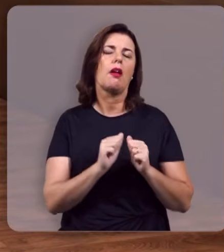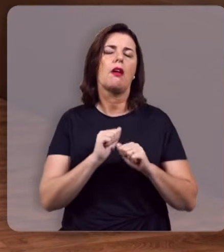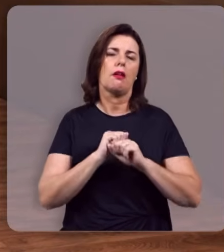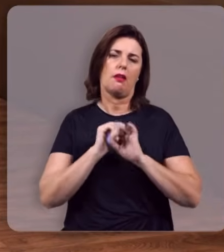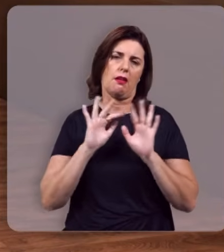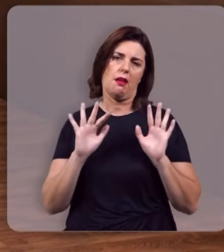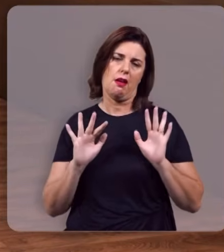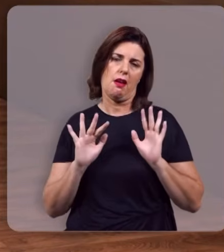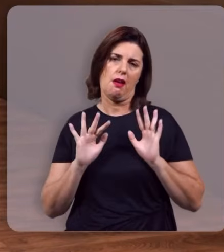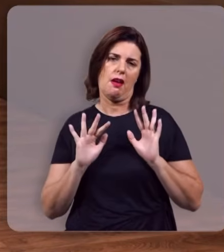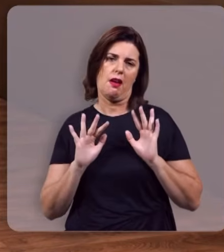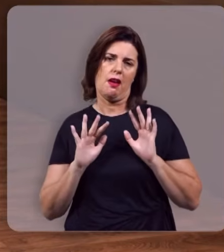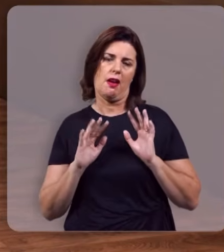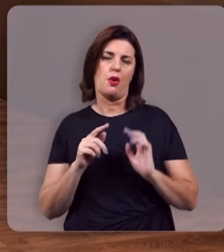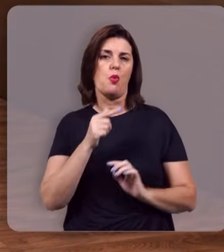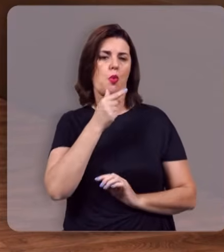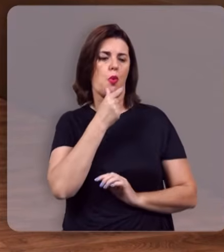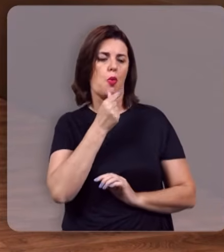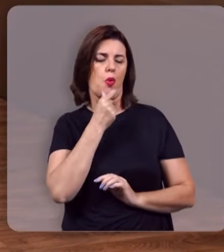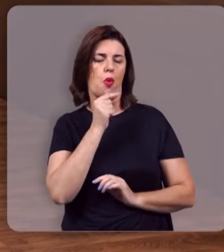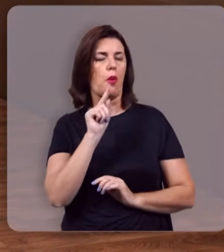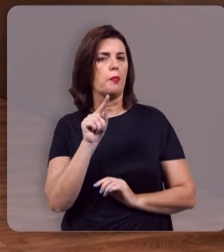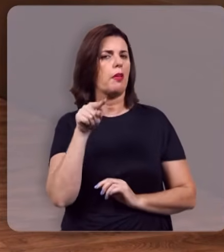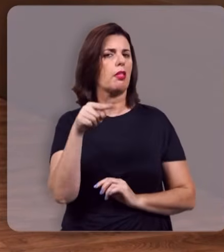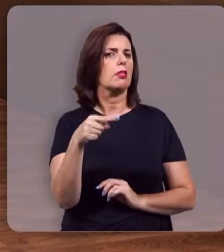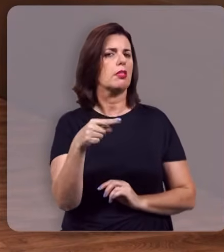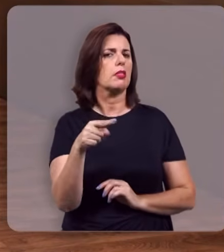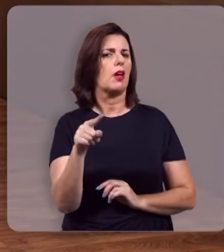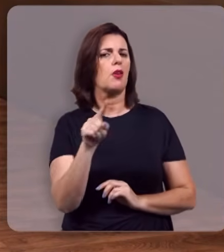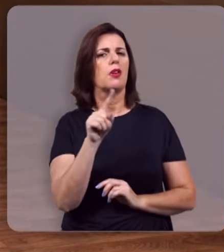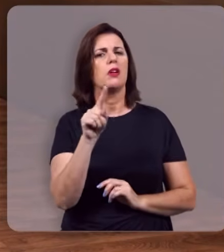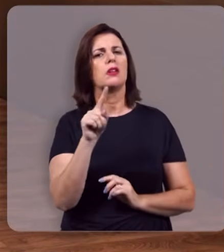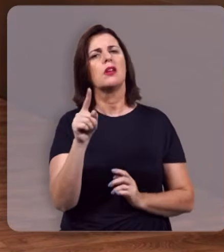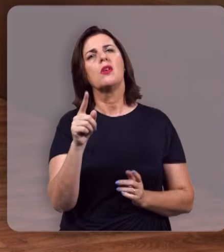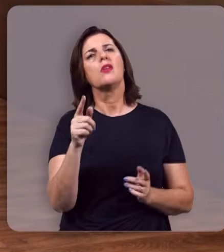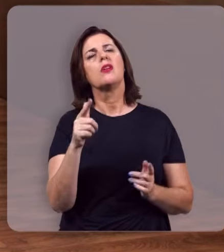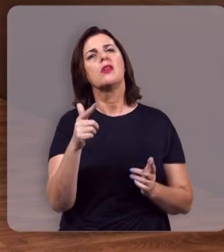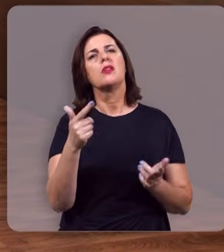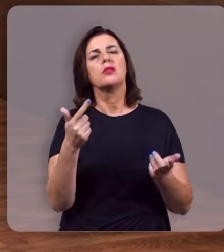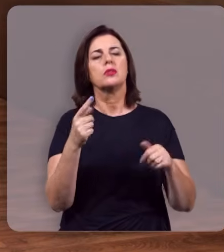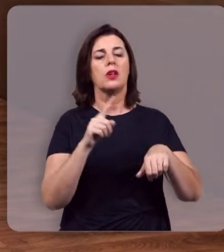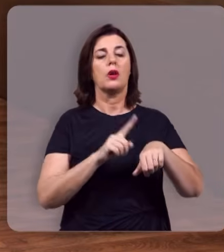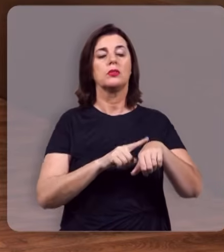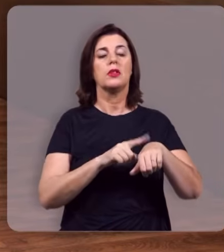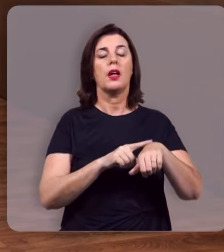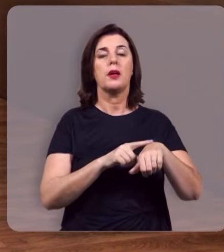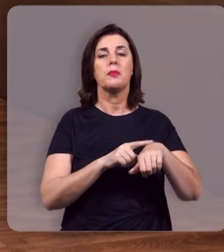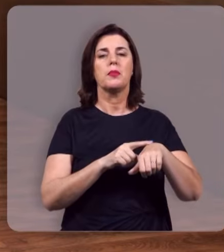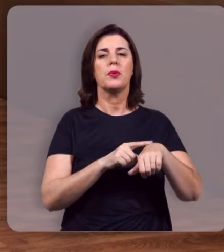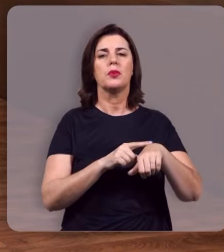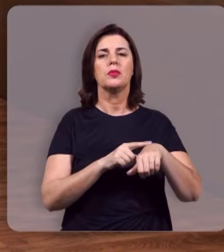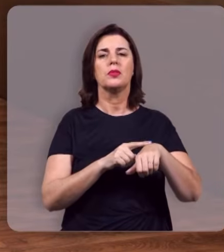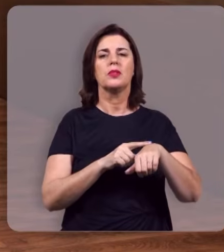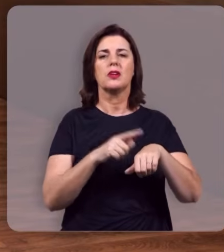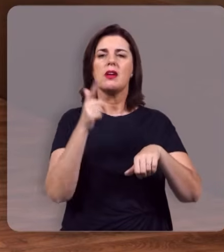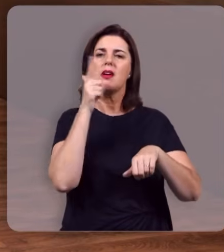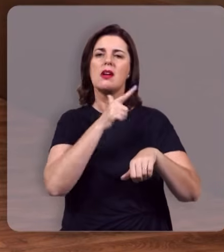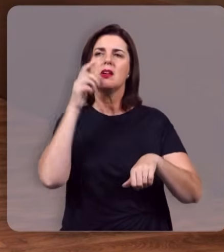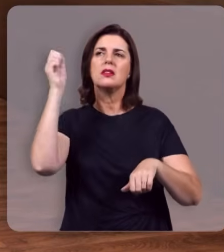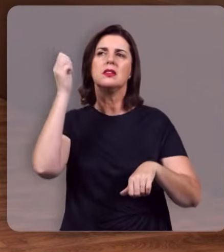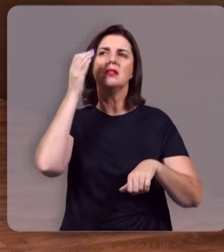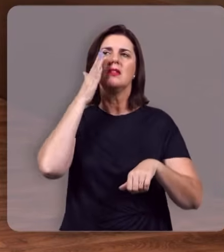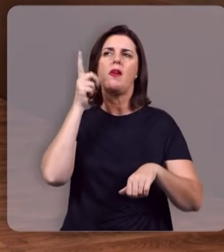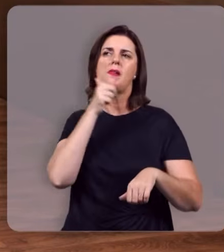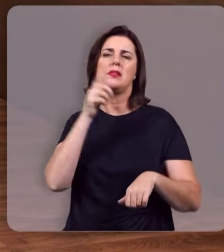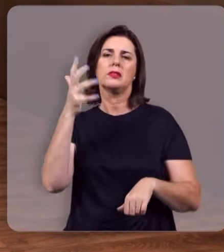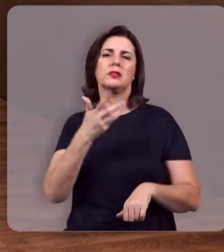que aquele homem, então, na 1/10 hora é alcançado pela graça e é salvo, porque